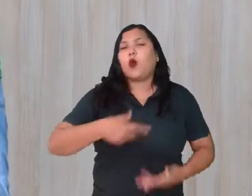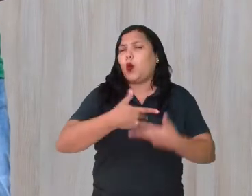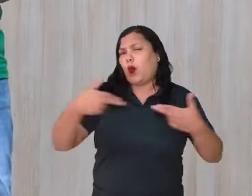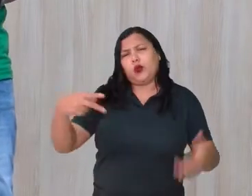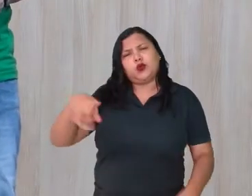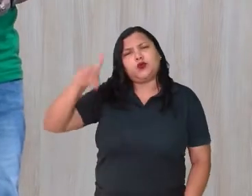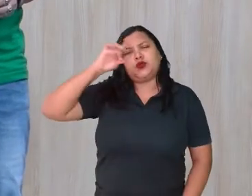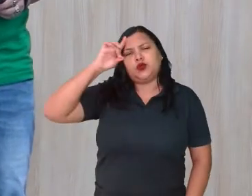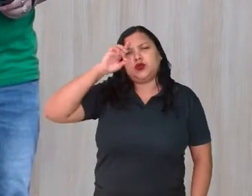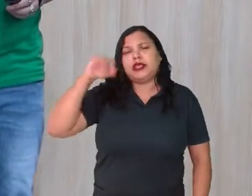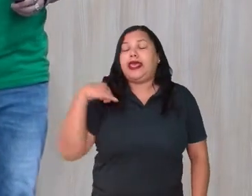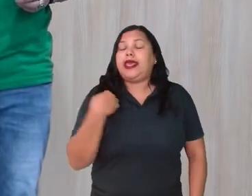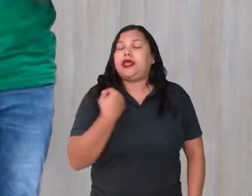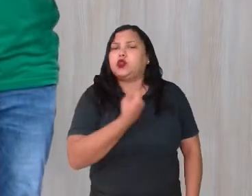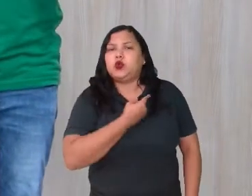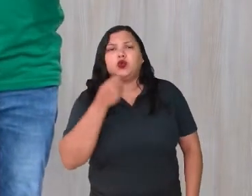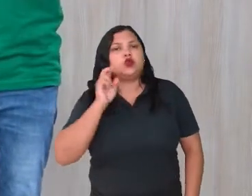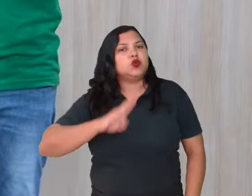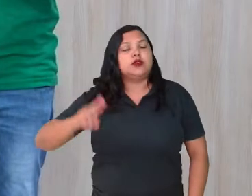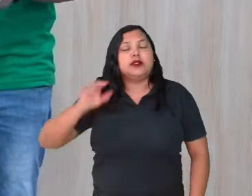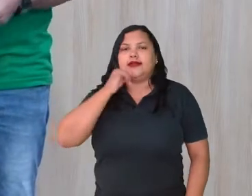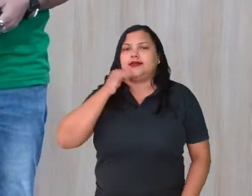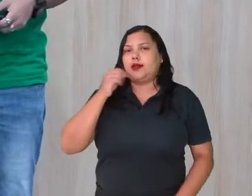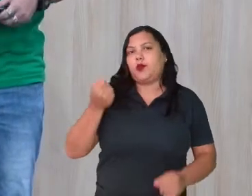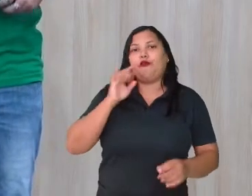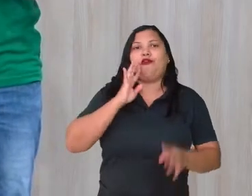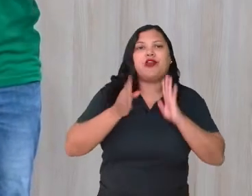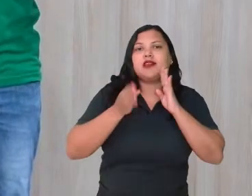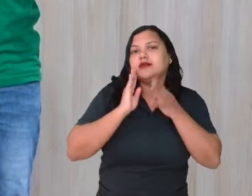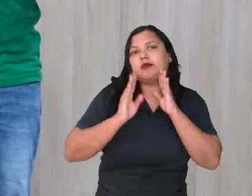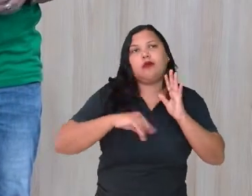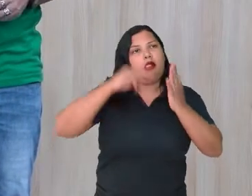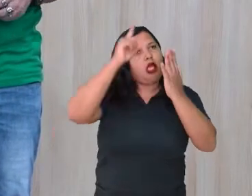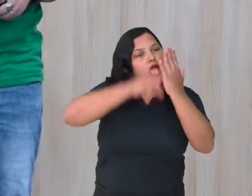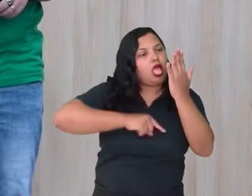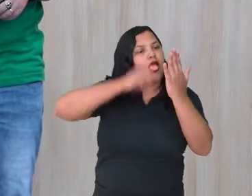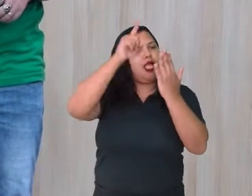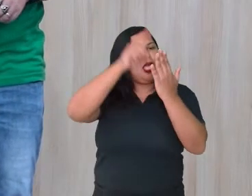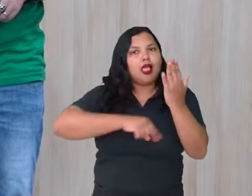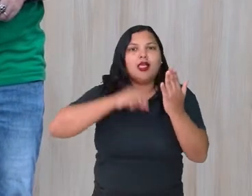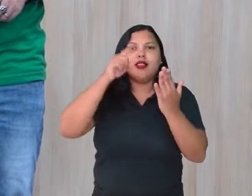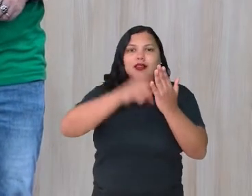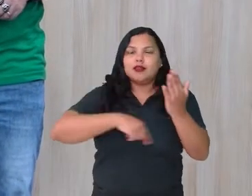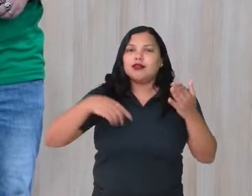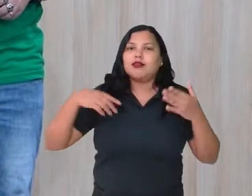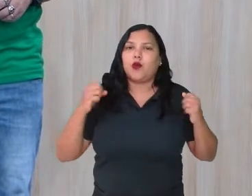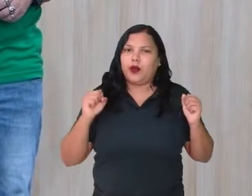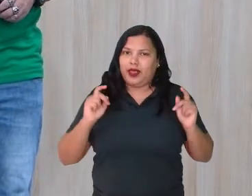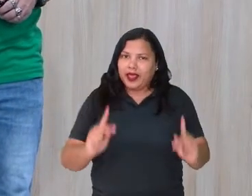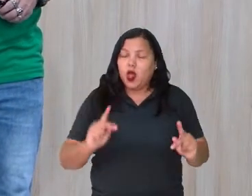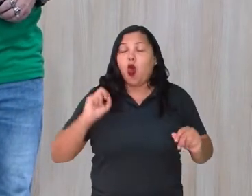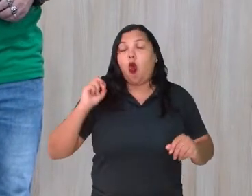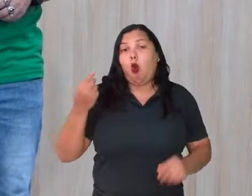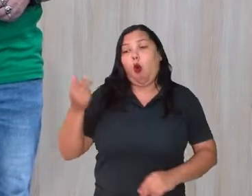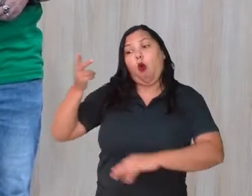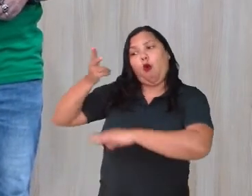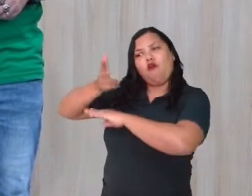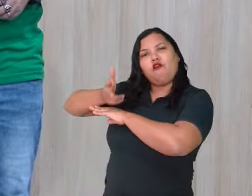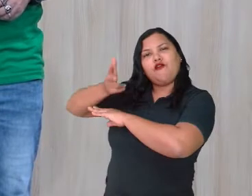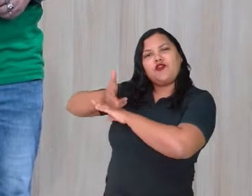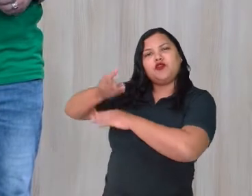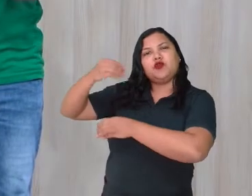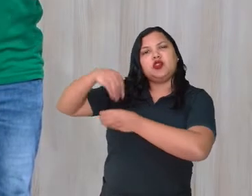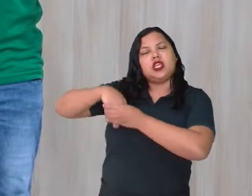dia, desde olhar uma rede social, assistir um filme ou um vídeo na internet, tá certo? Então vamos lá, quando a gente fala de